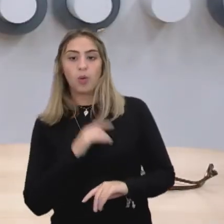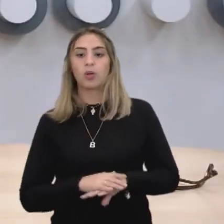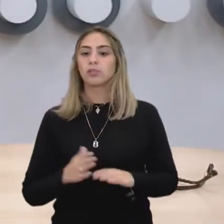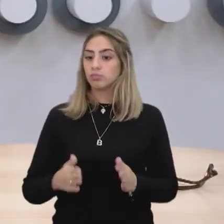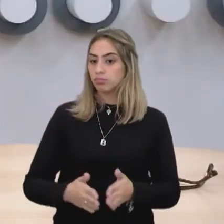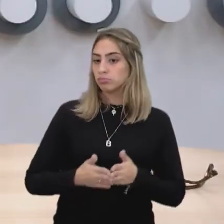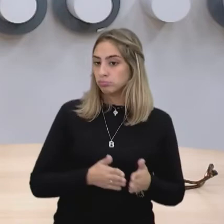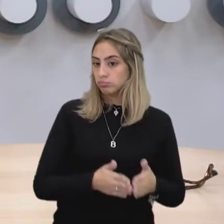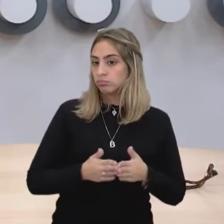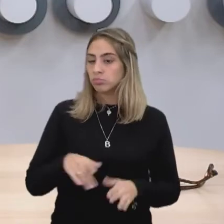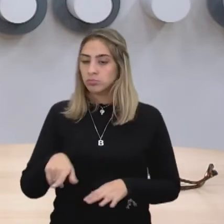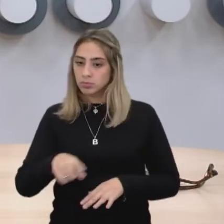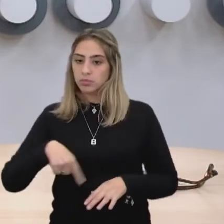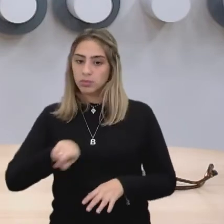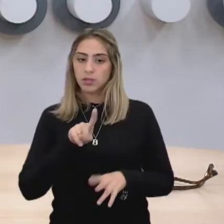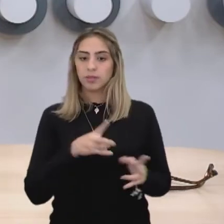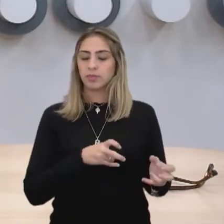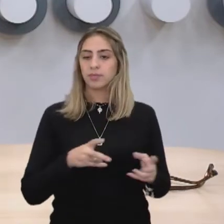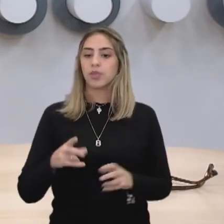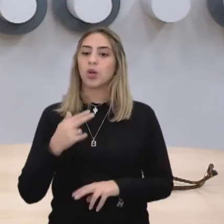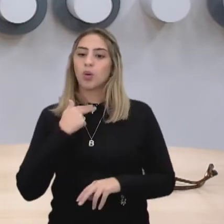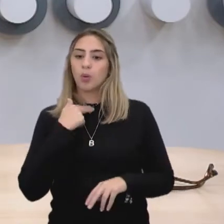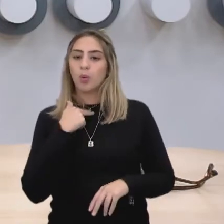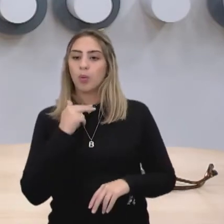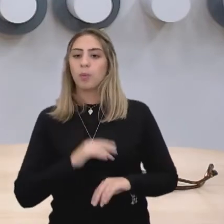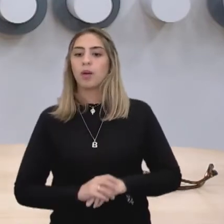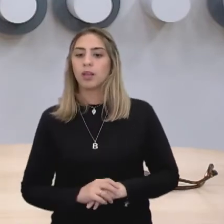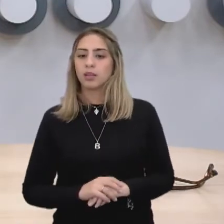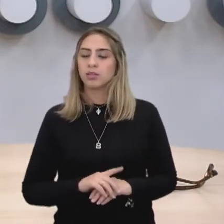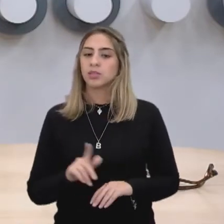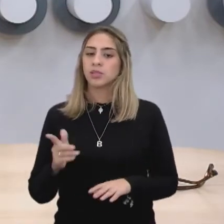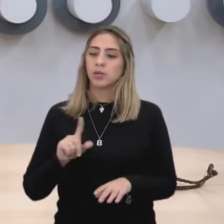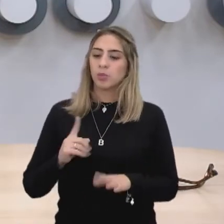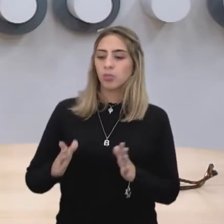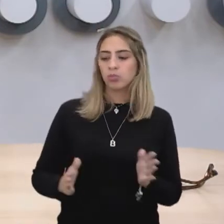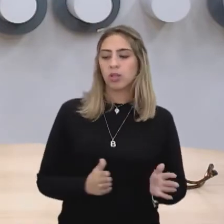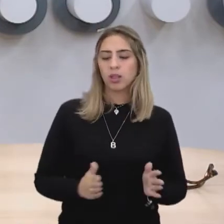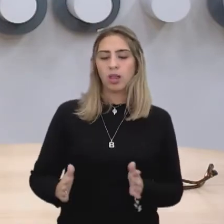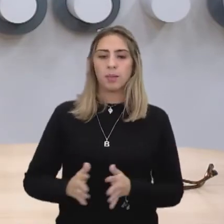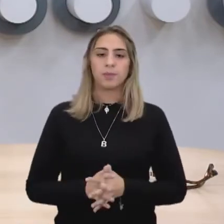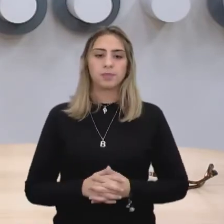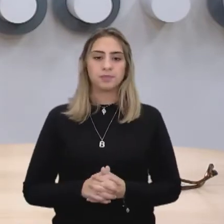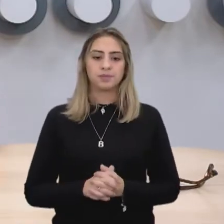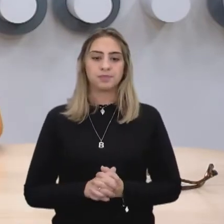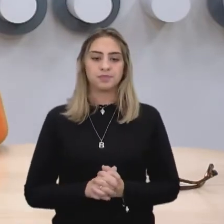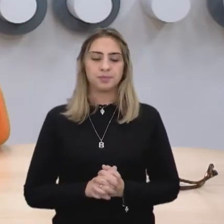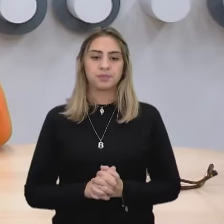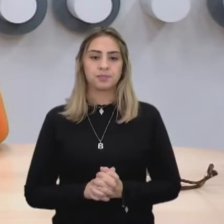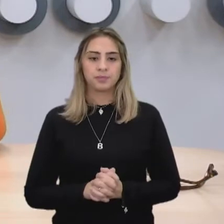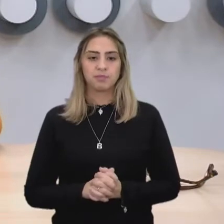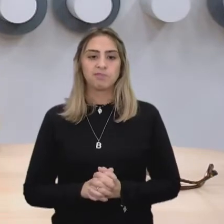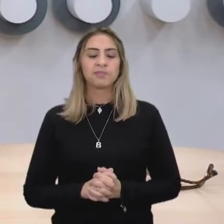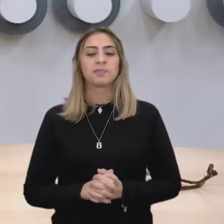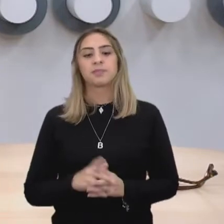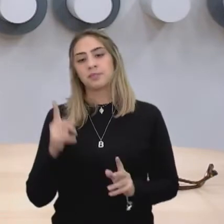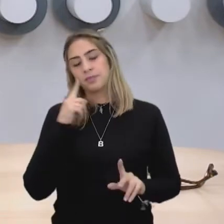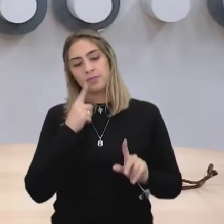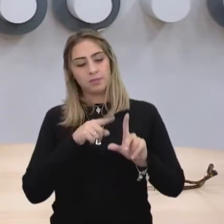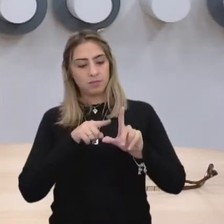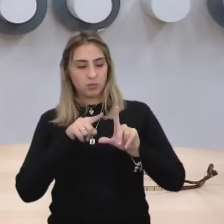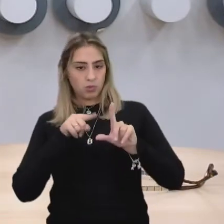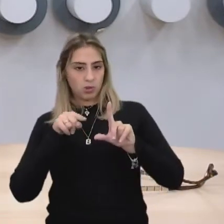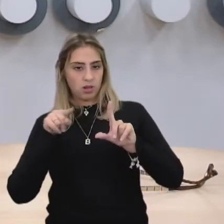licenças aí, então elas são consideradas ocupadas temporariamente. E aí eu trouxe um gráfico para vocês para mostrar aí o nível